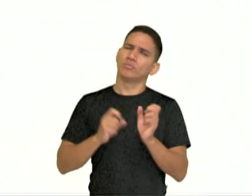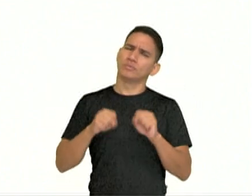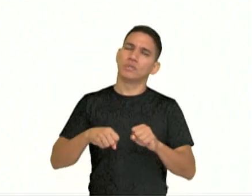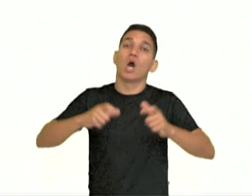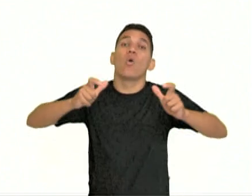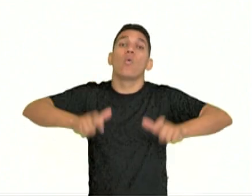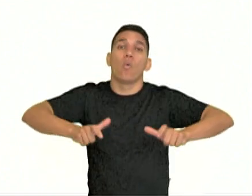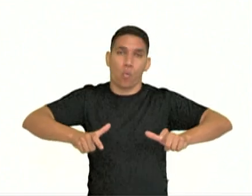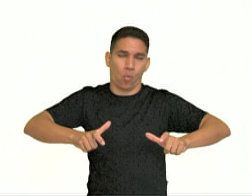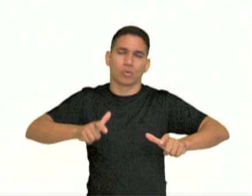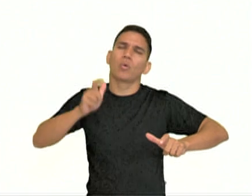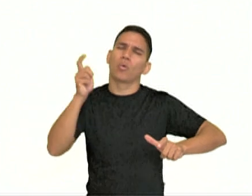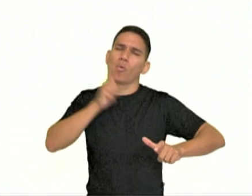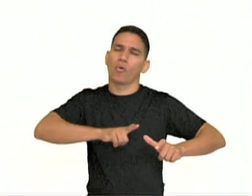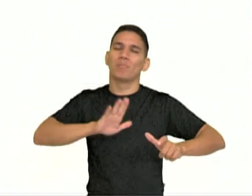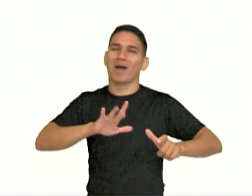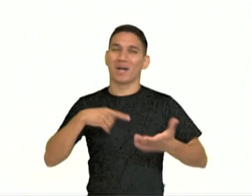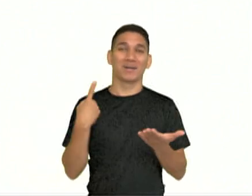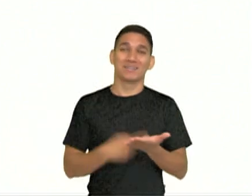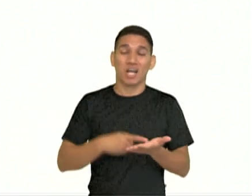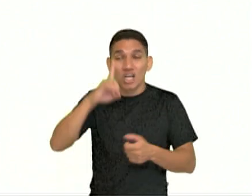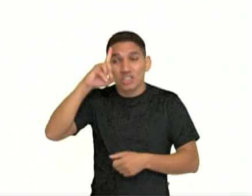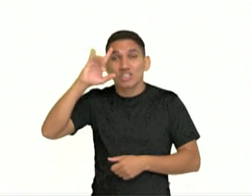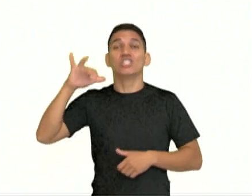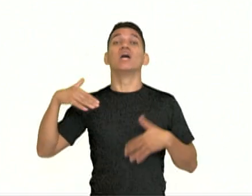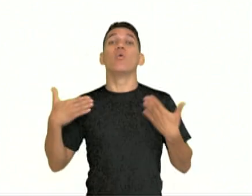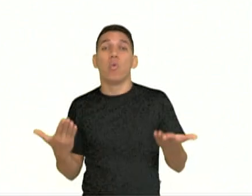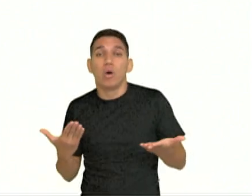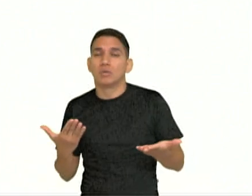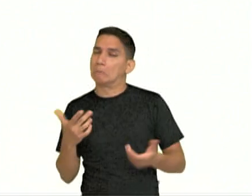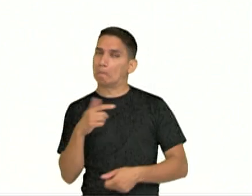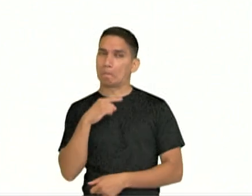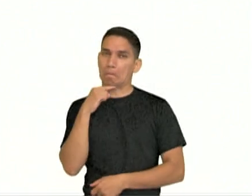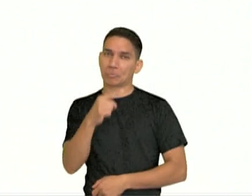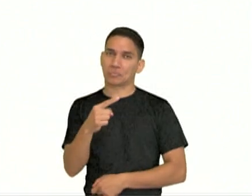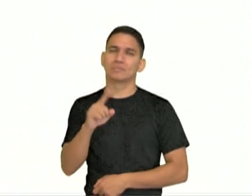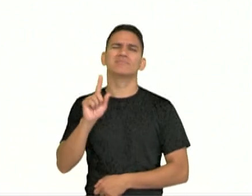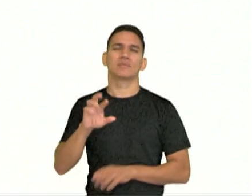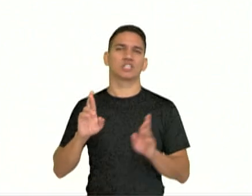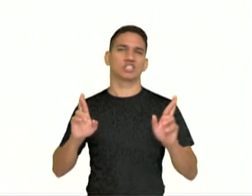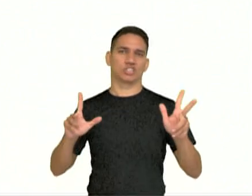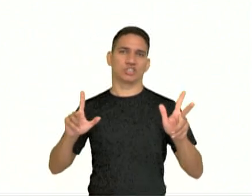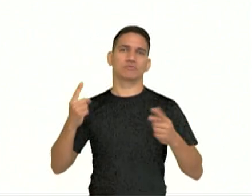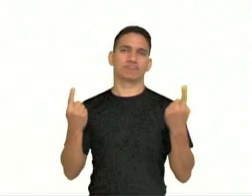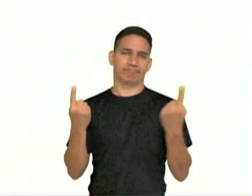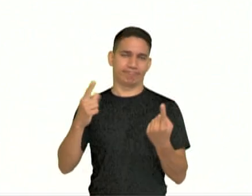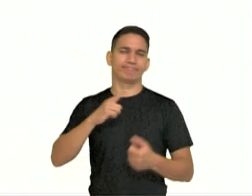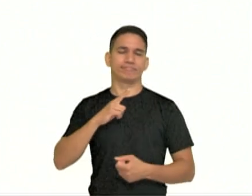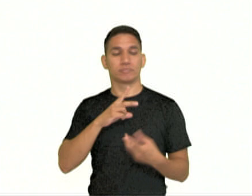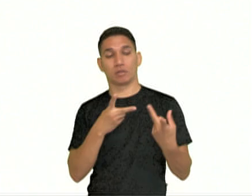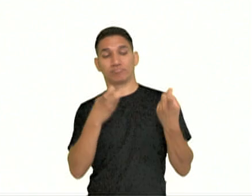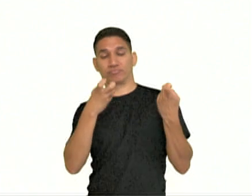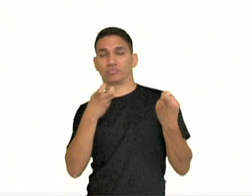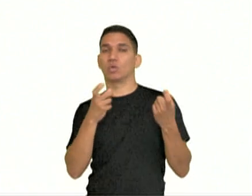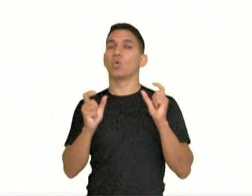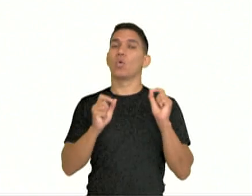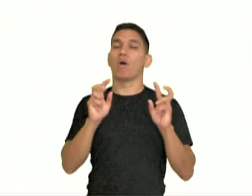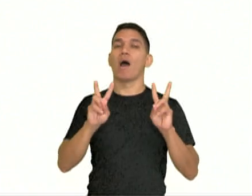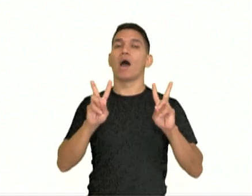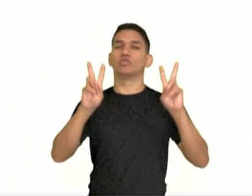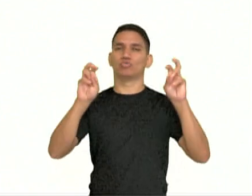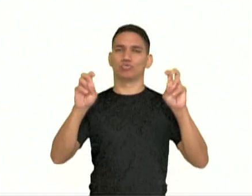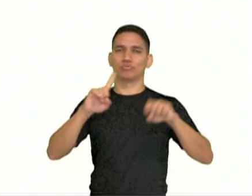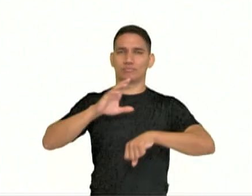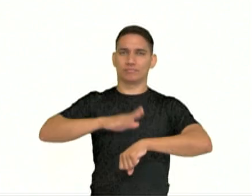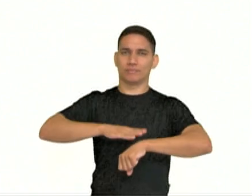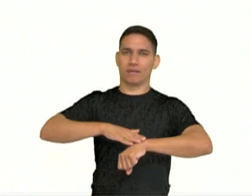ocorre, sim, mas não quando. Então nós temos ali essa diferença, né? Essa percepção sobre a questão do